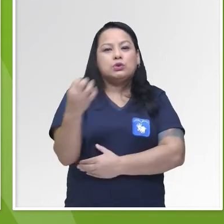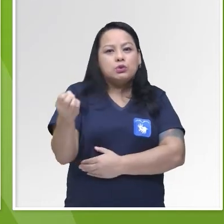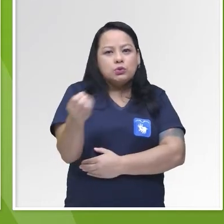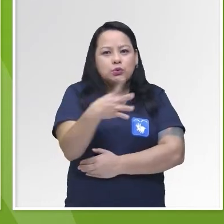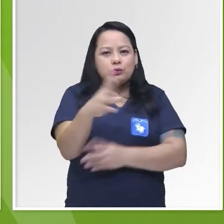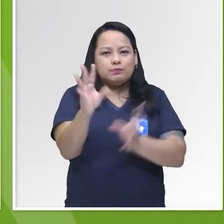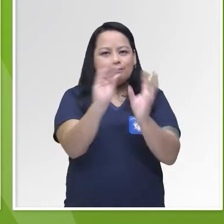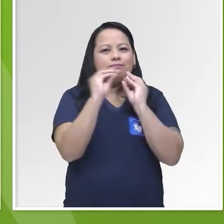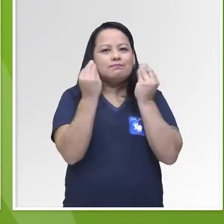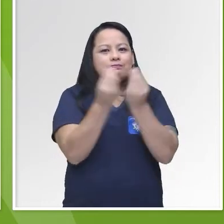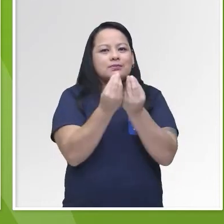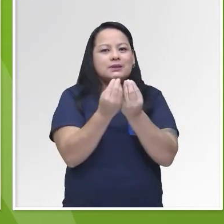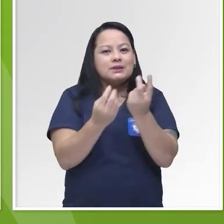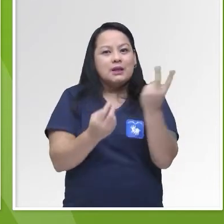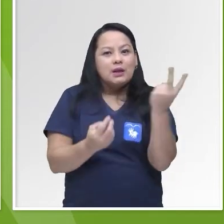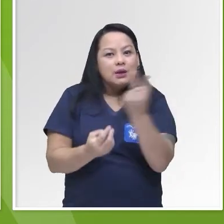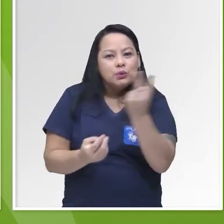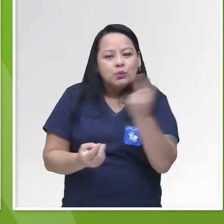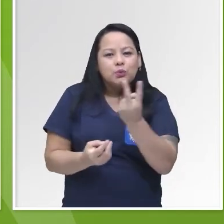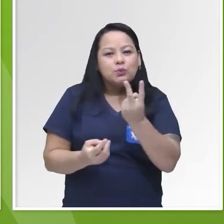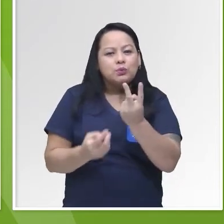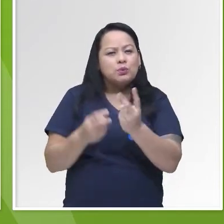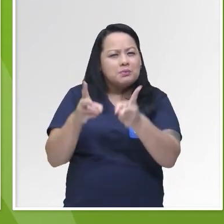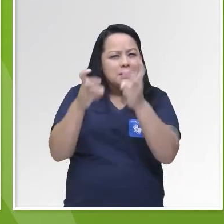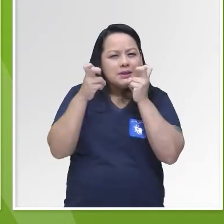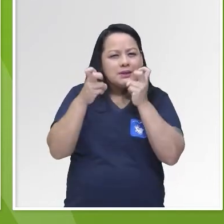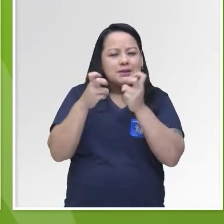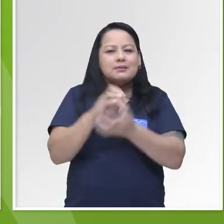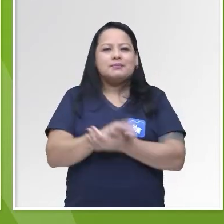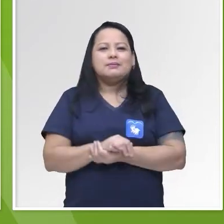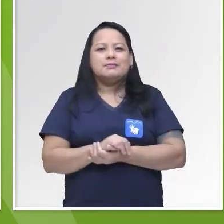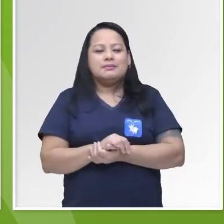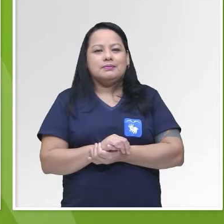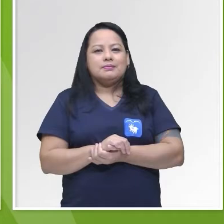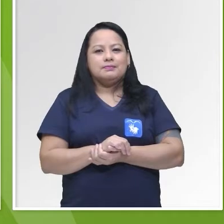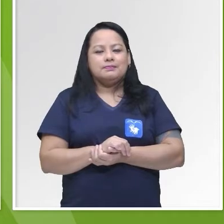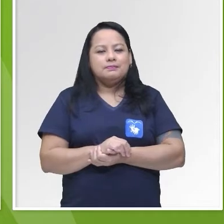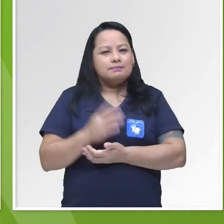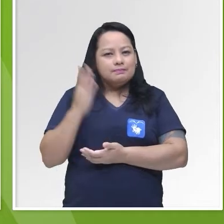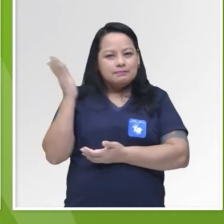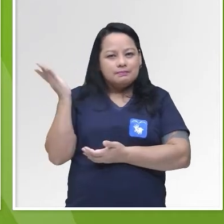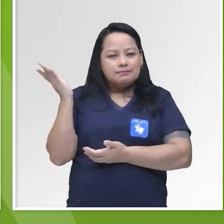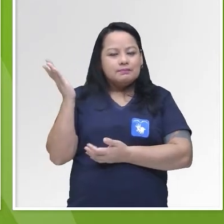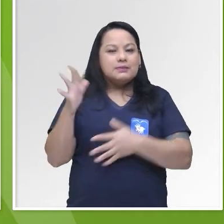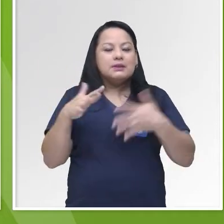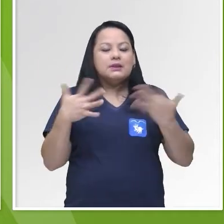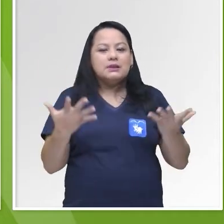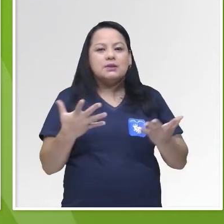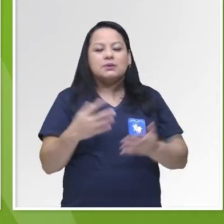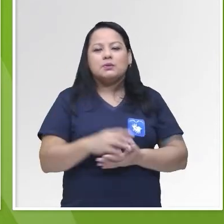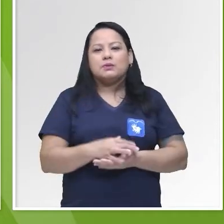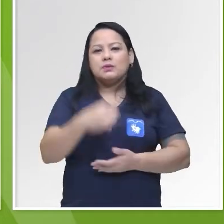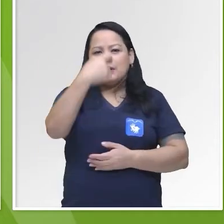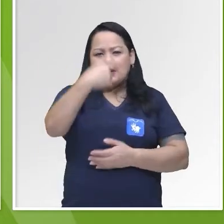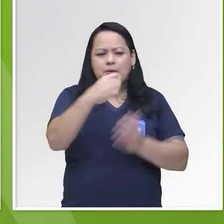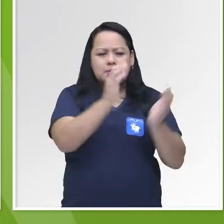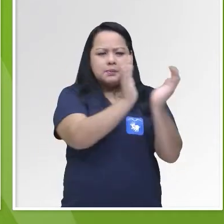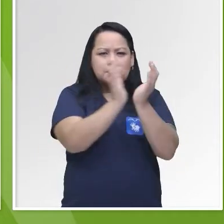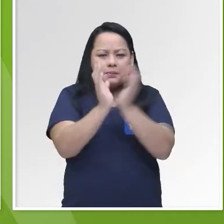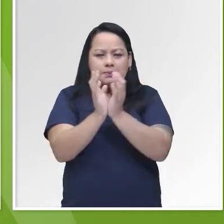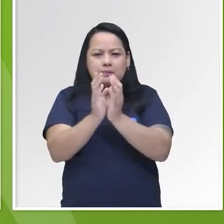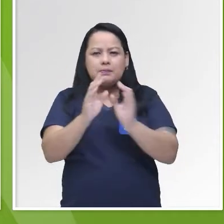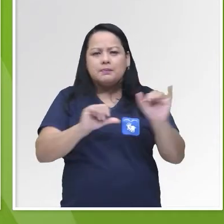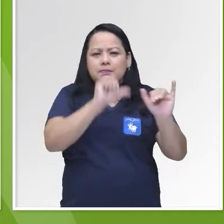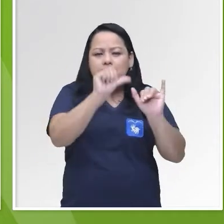novas substâncias, 2 ou mais substâncias, né? Então, se eu fosse classificar essa